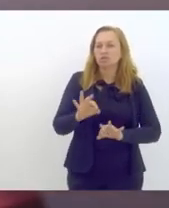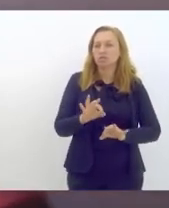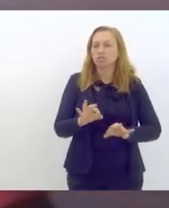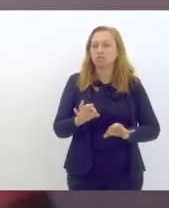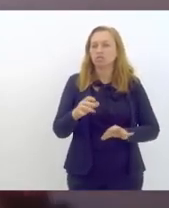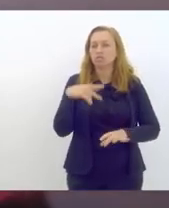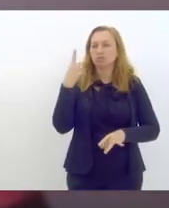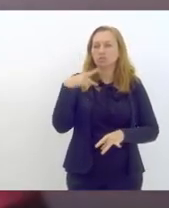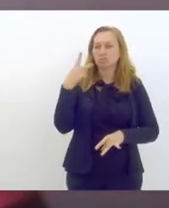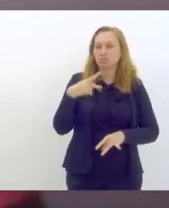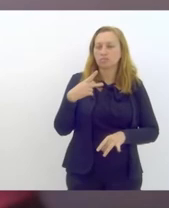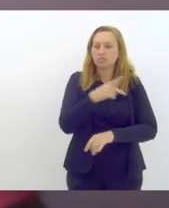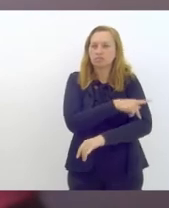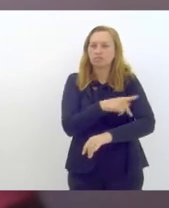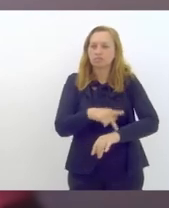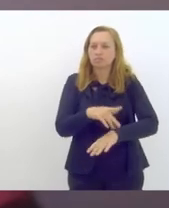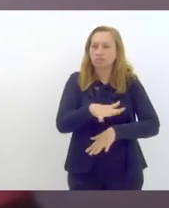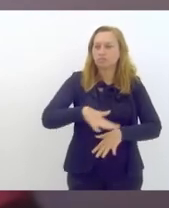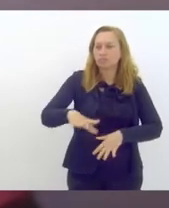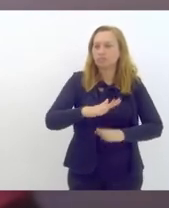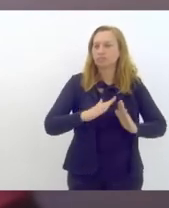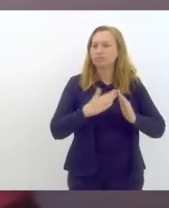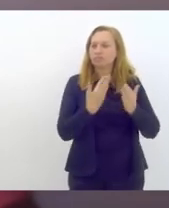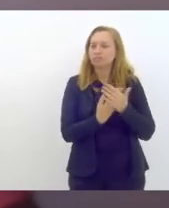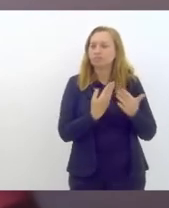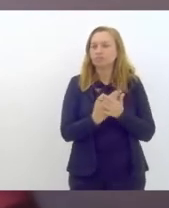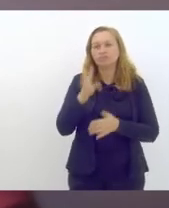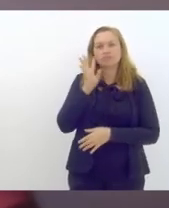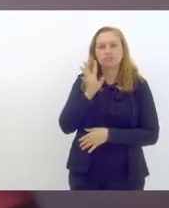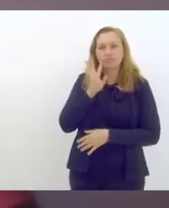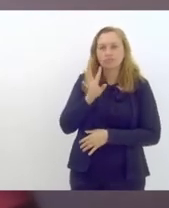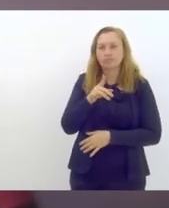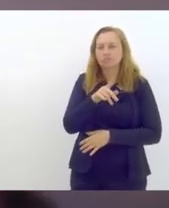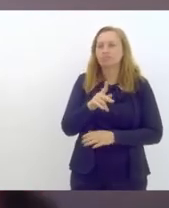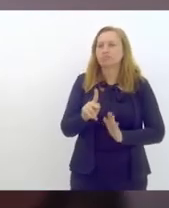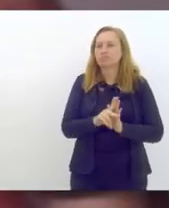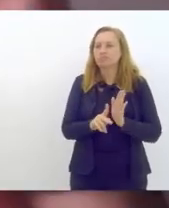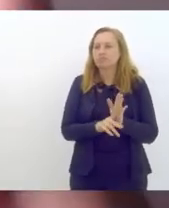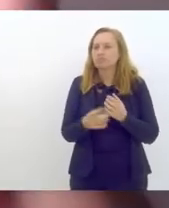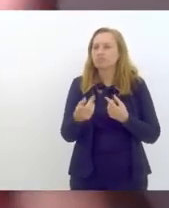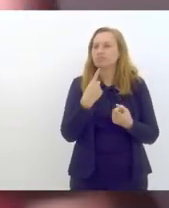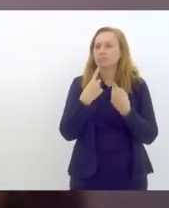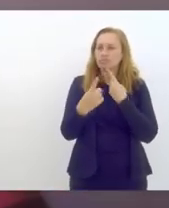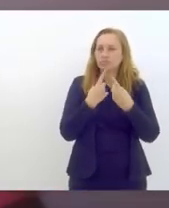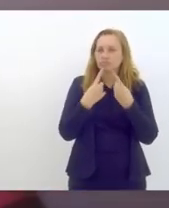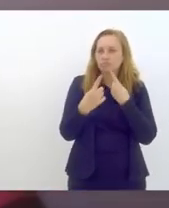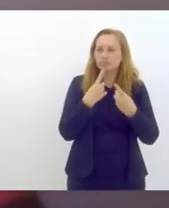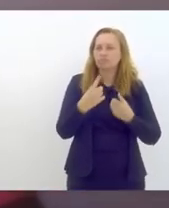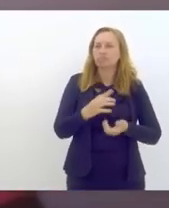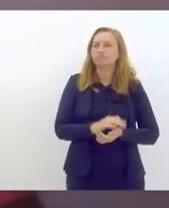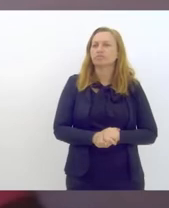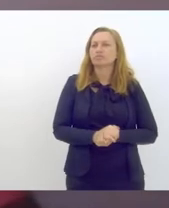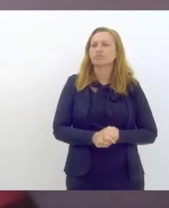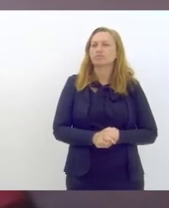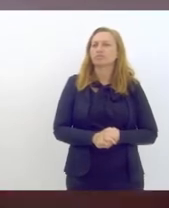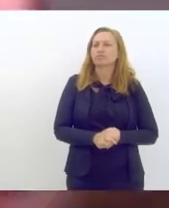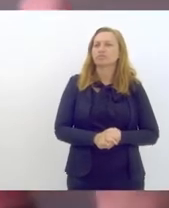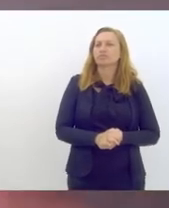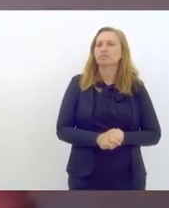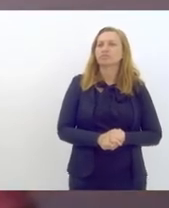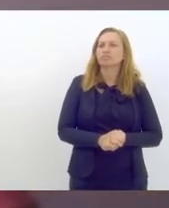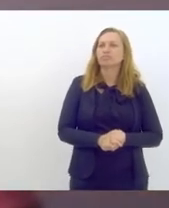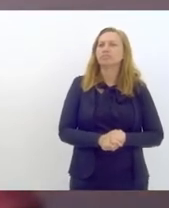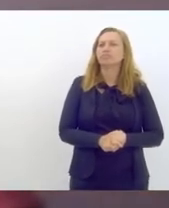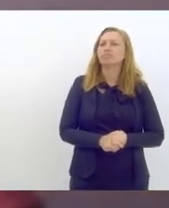né? Eu acho muito bacana o projeto que ele faz esse diálogo ele acaba fazendo